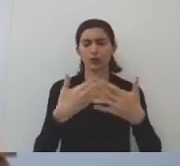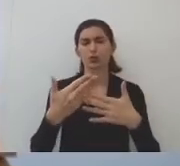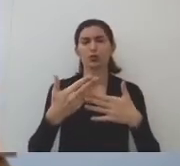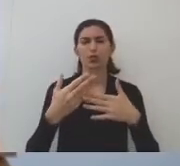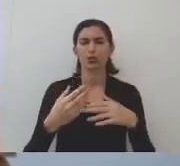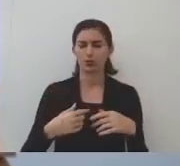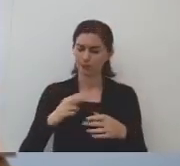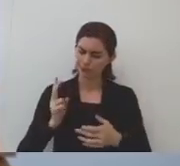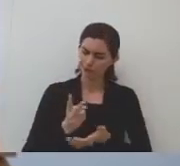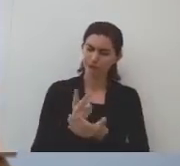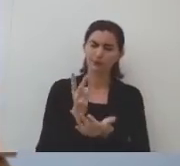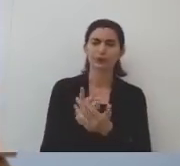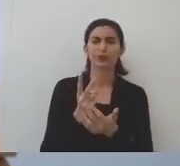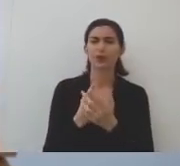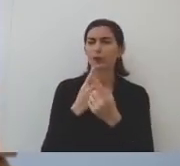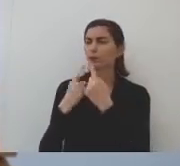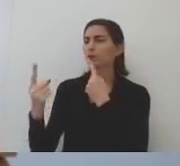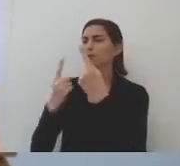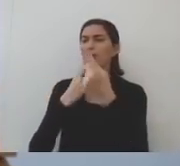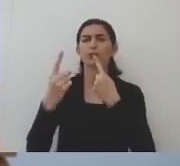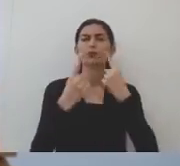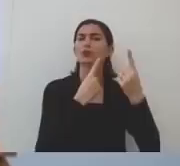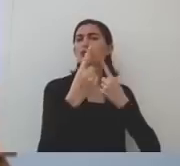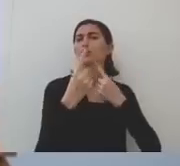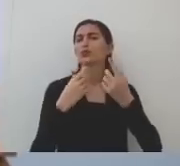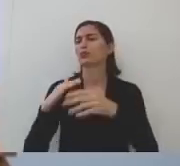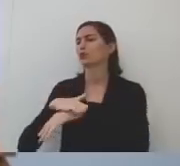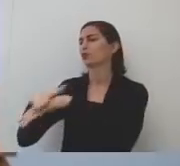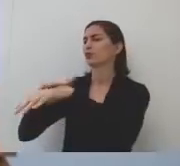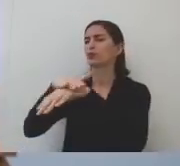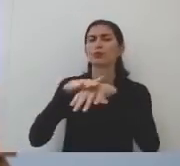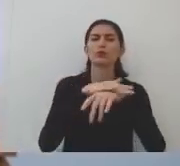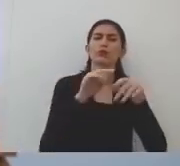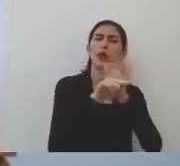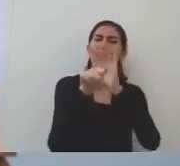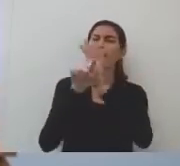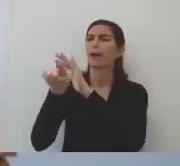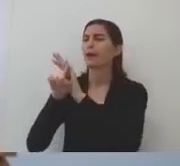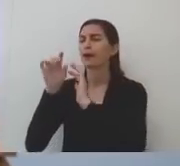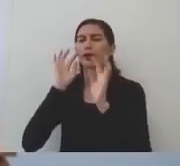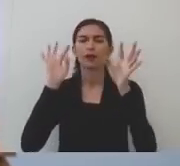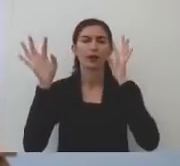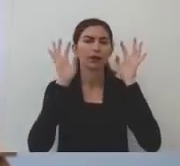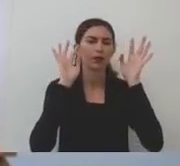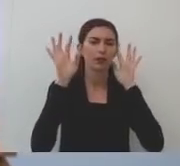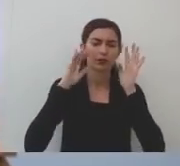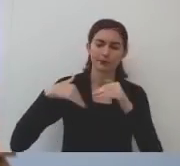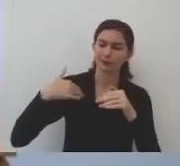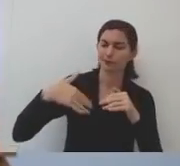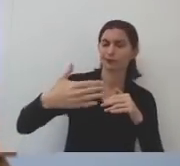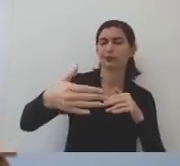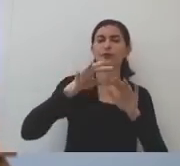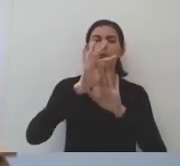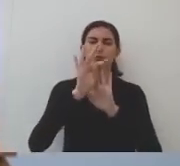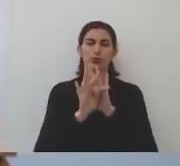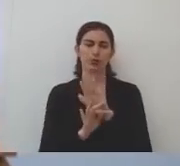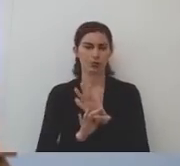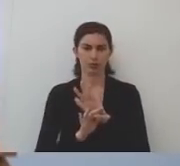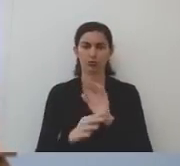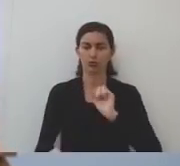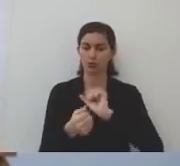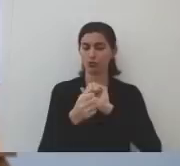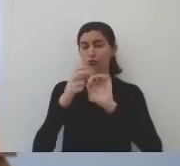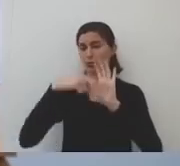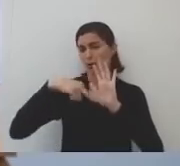gente constantemente estar dialogando e questionando, fazendo reflexões ao longo do texto junto